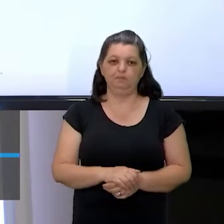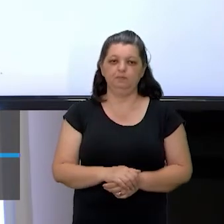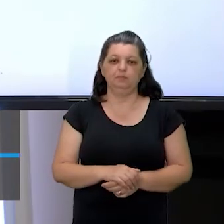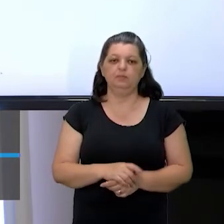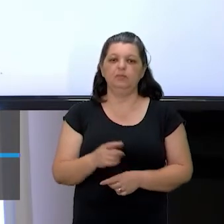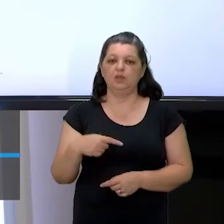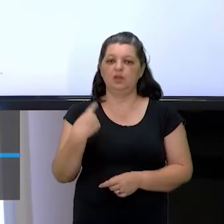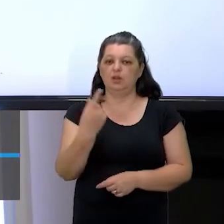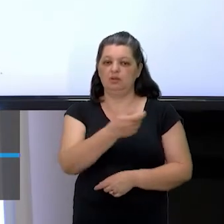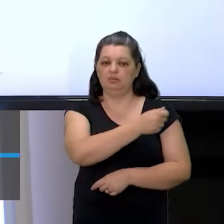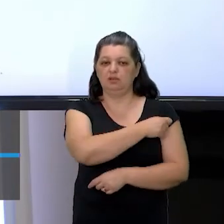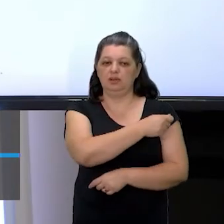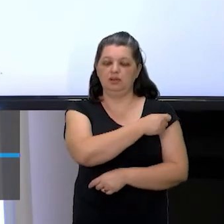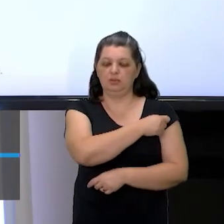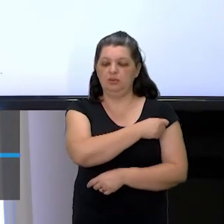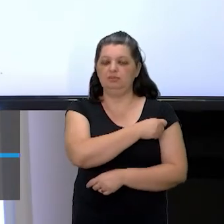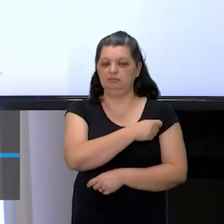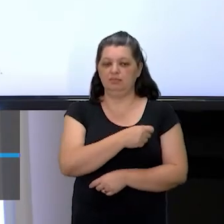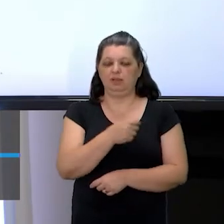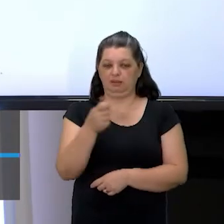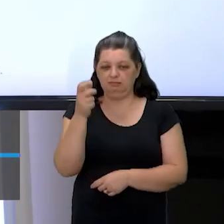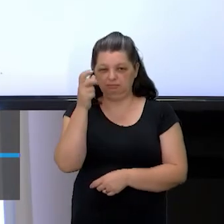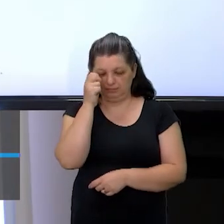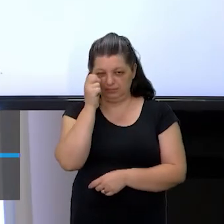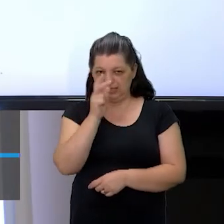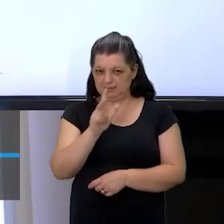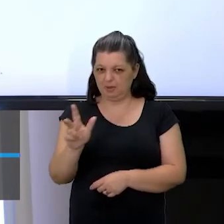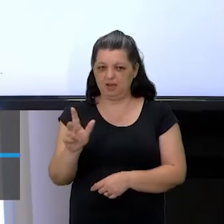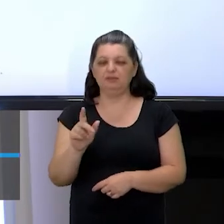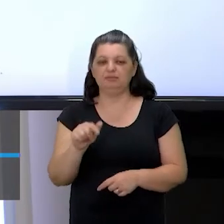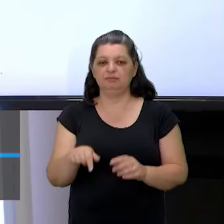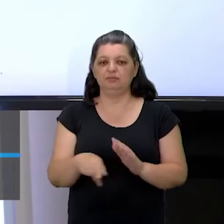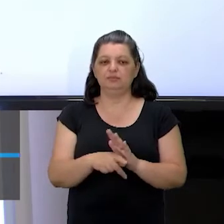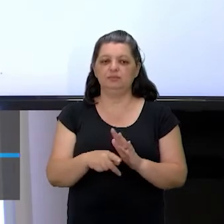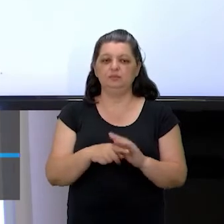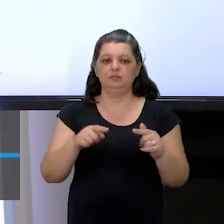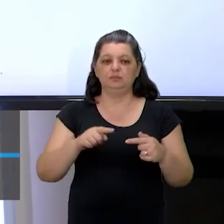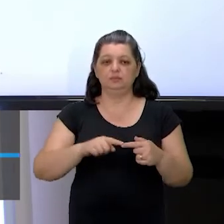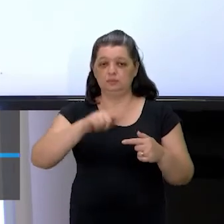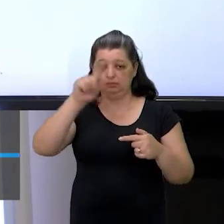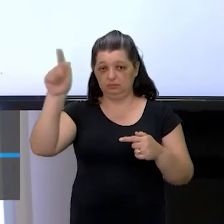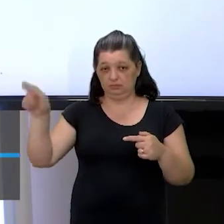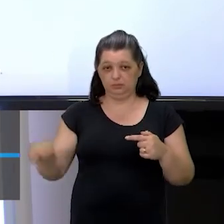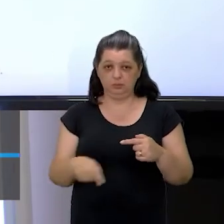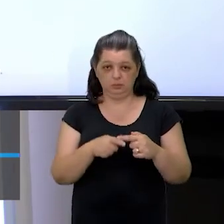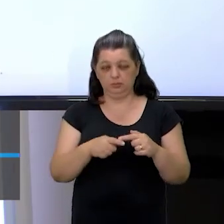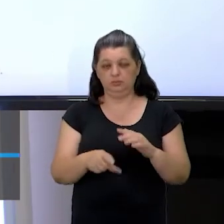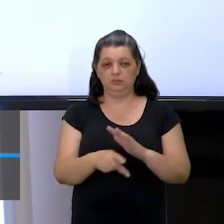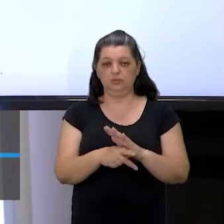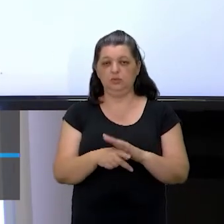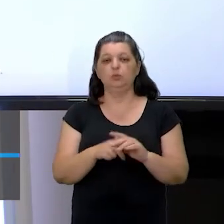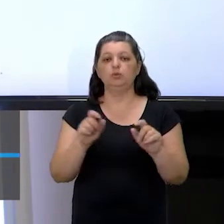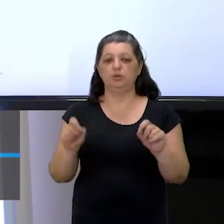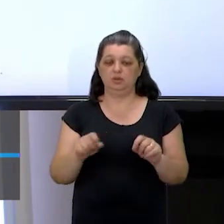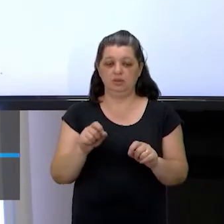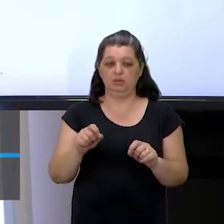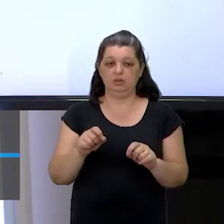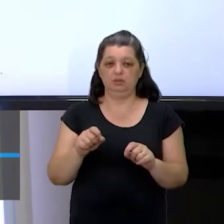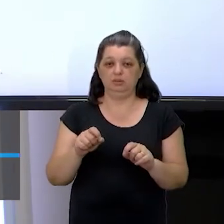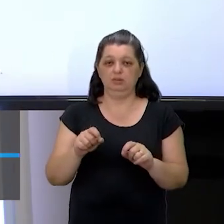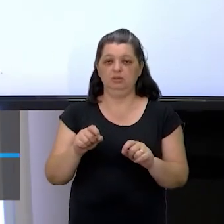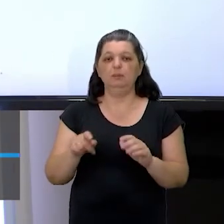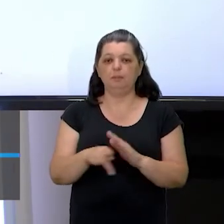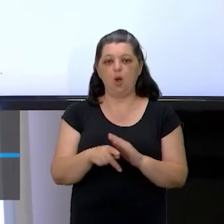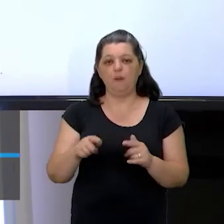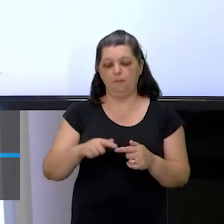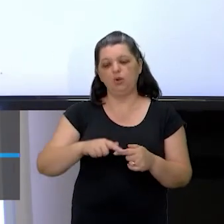aí estão afiados, né? É justamente isso, né? Quando a gente fala num ciclo biogeoquímico, a gente fala em algo